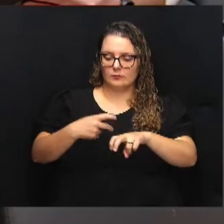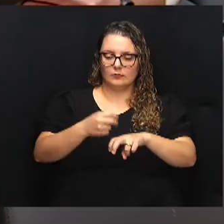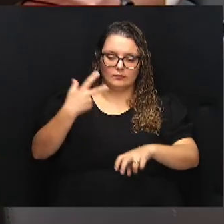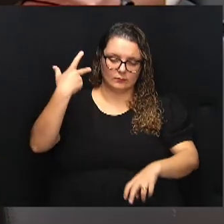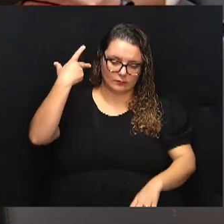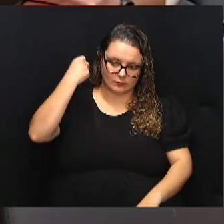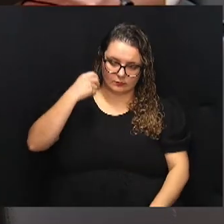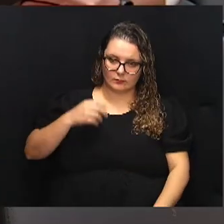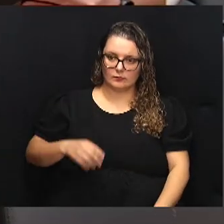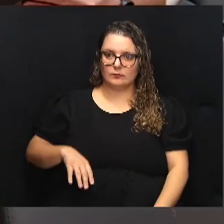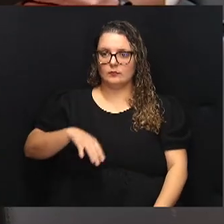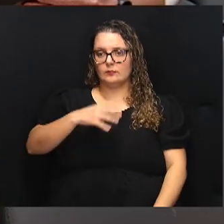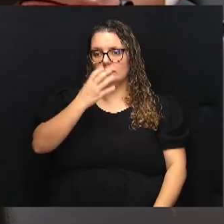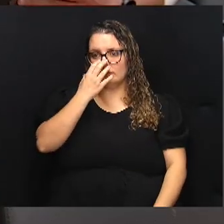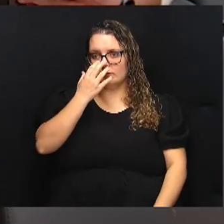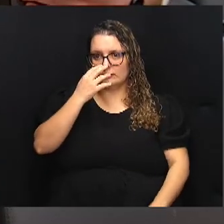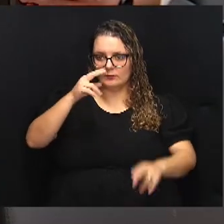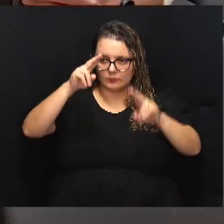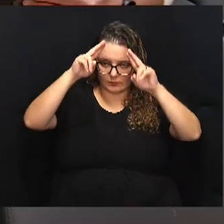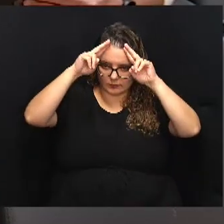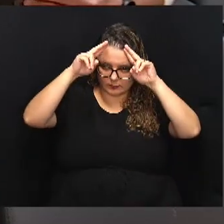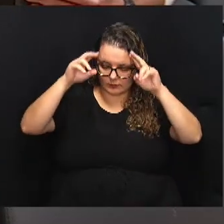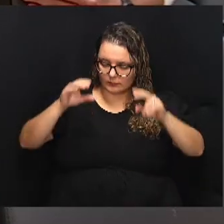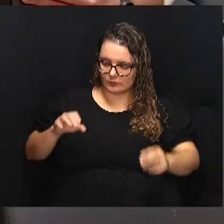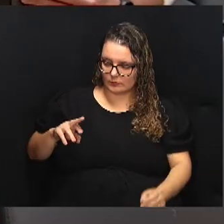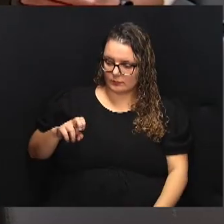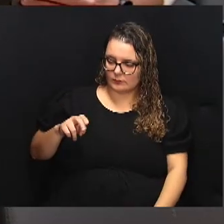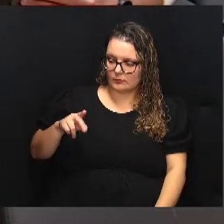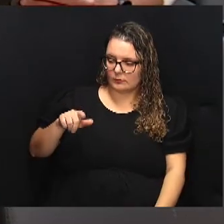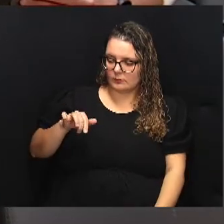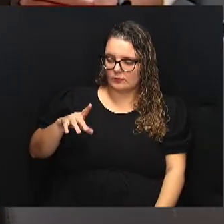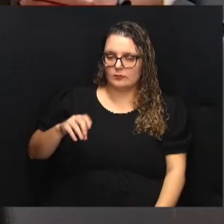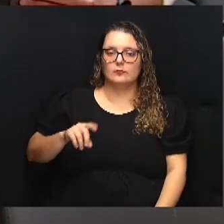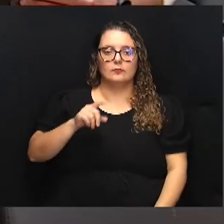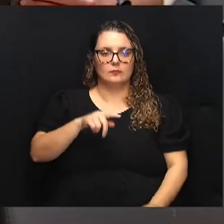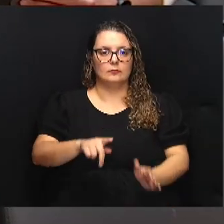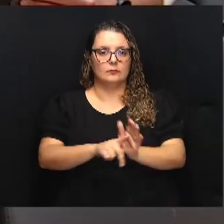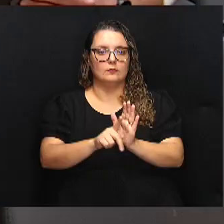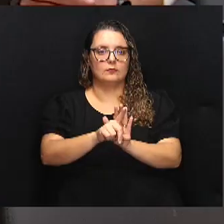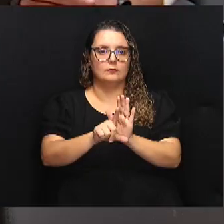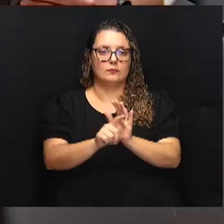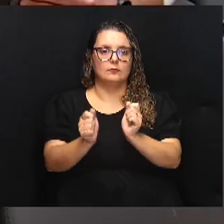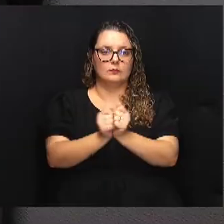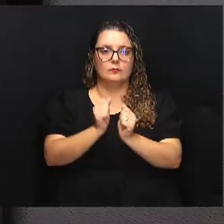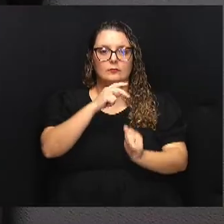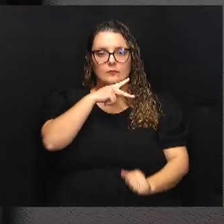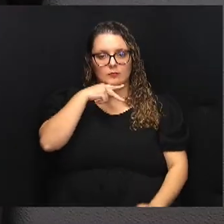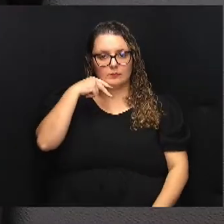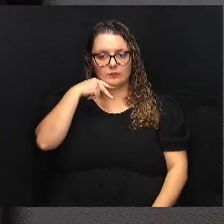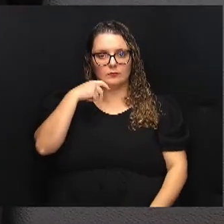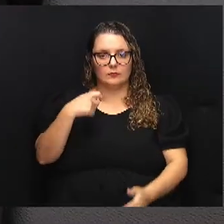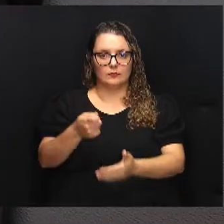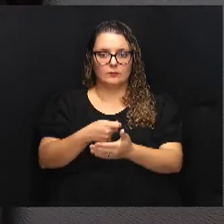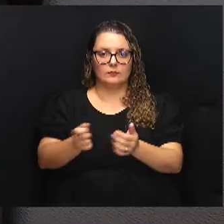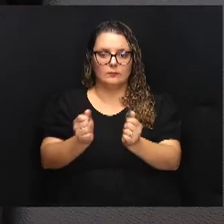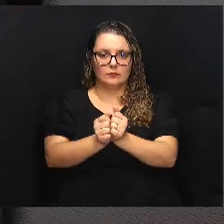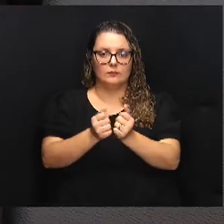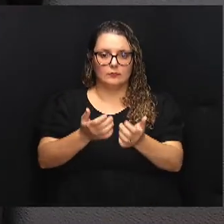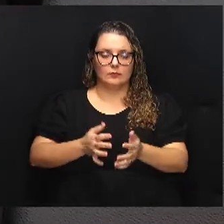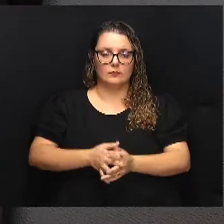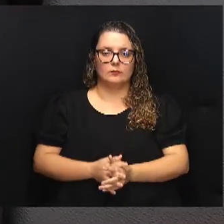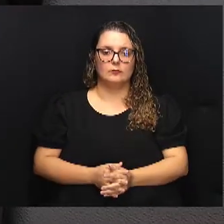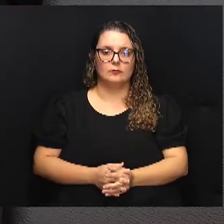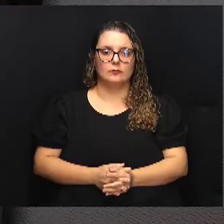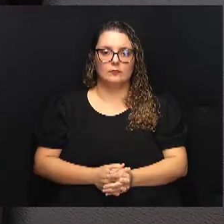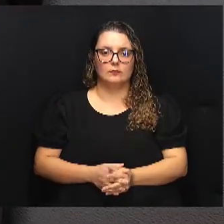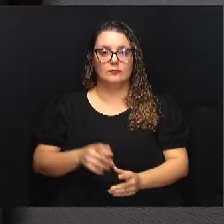obrigatória dos cães da raça Pitbull e seus cruzamentos. É um projeto de lei que, junto com o Permínio, né, eu tô assinando com ele, é uma ideia